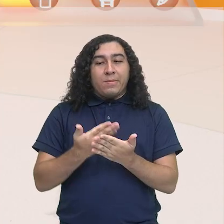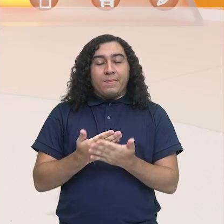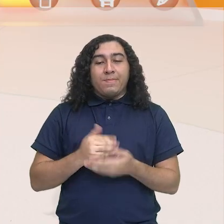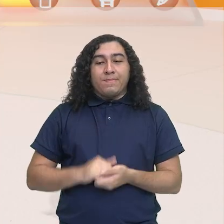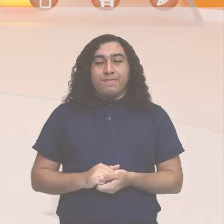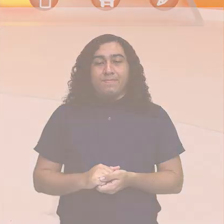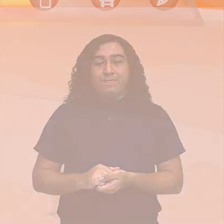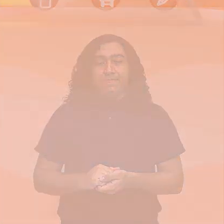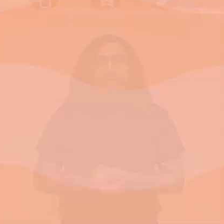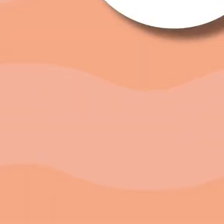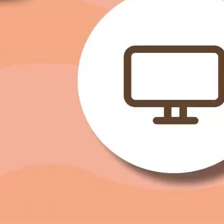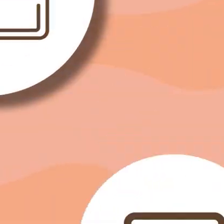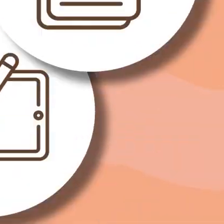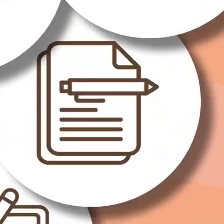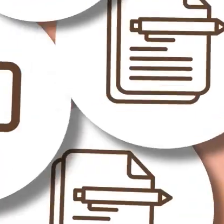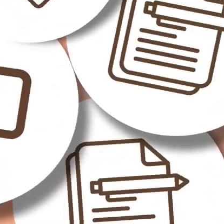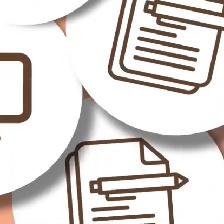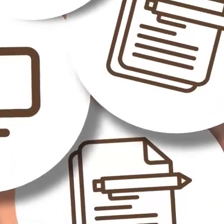aula.